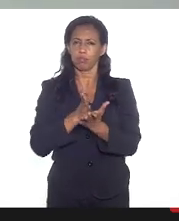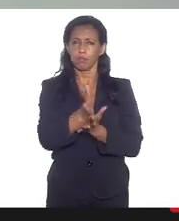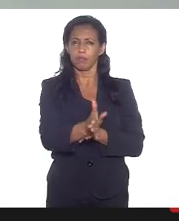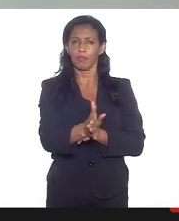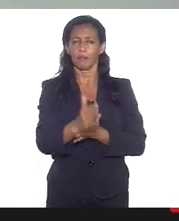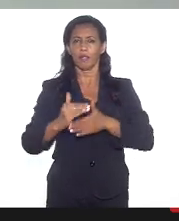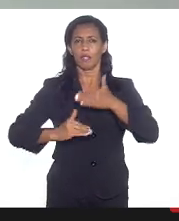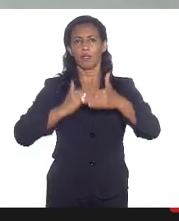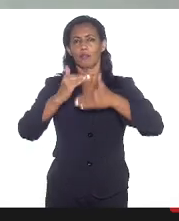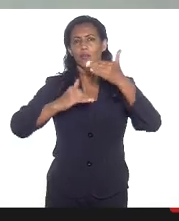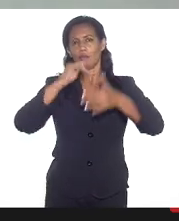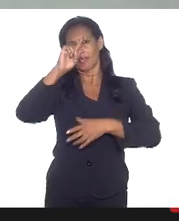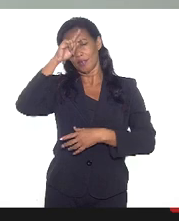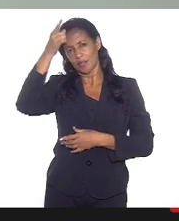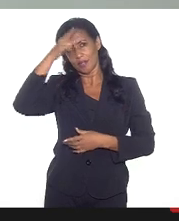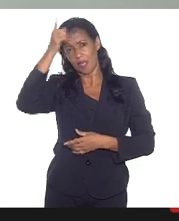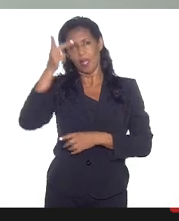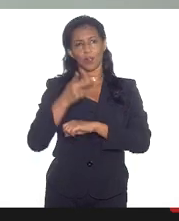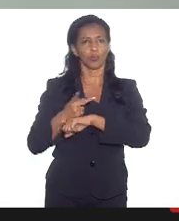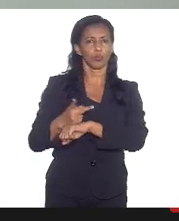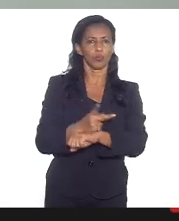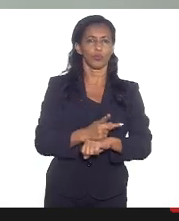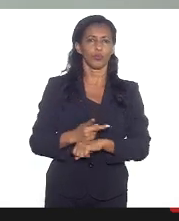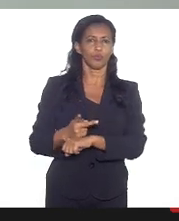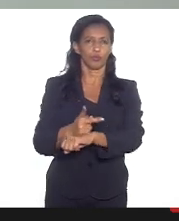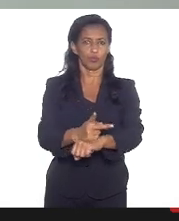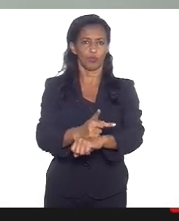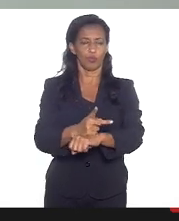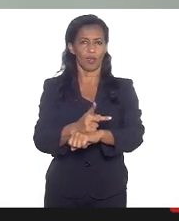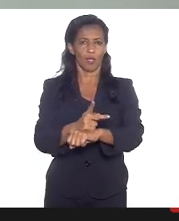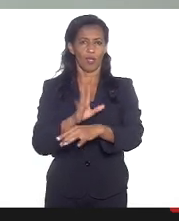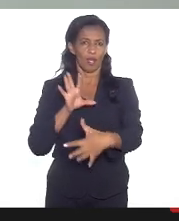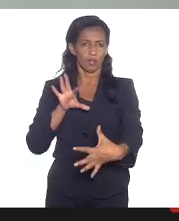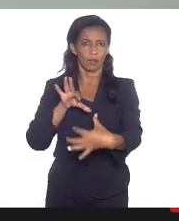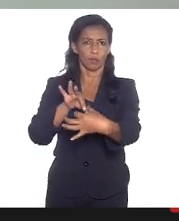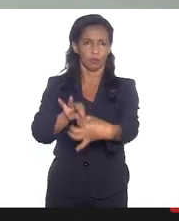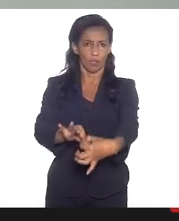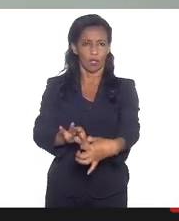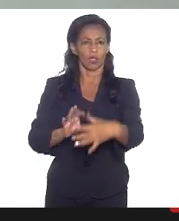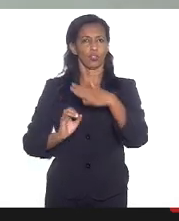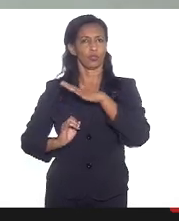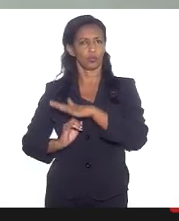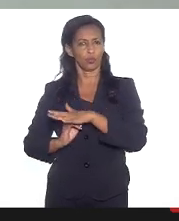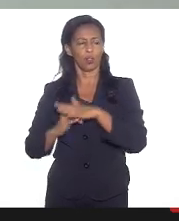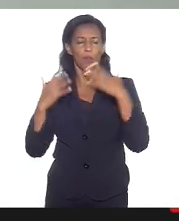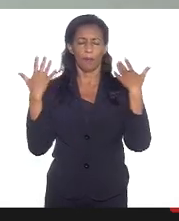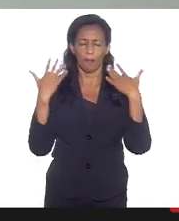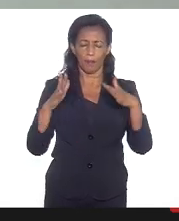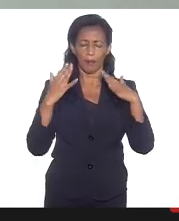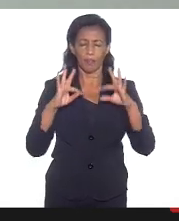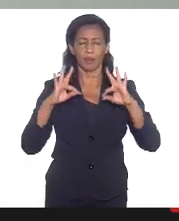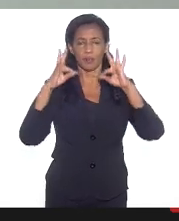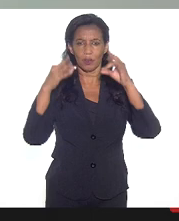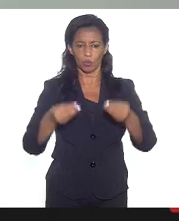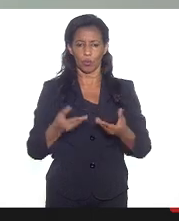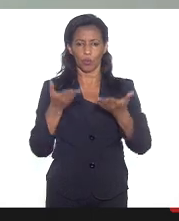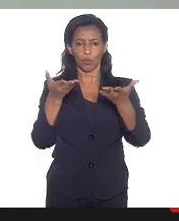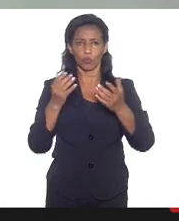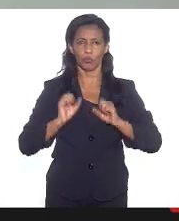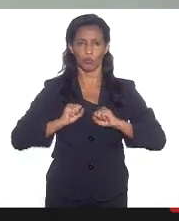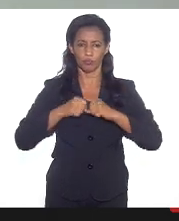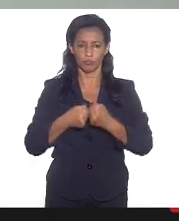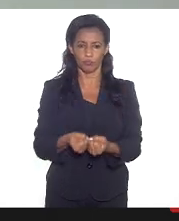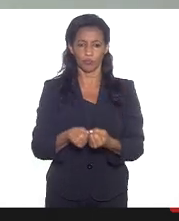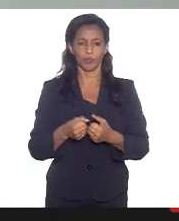né, evoluir essas ideias, buscar essa ponte interinstitucional. Eu parabenizo todos eles por esse